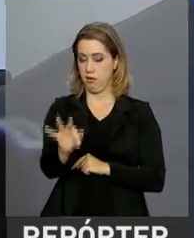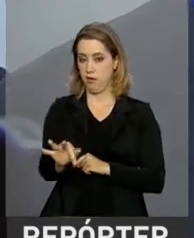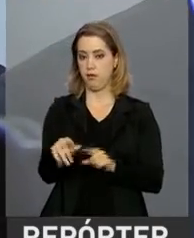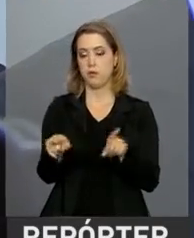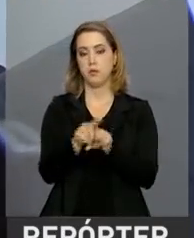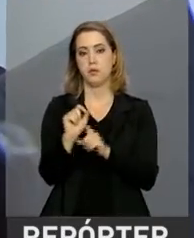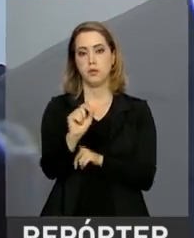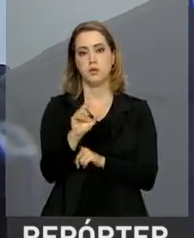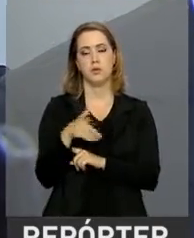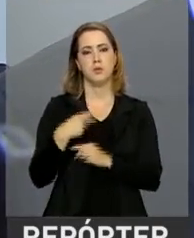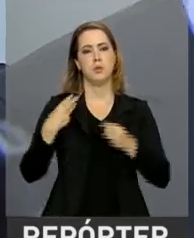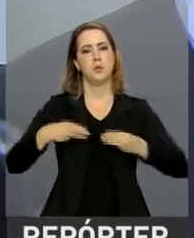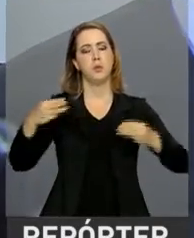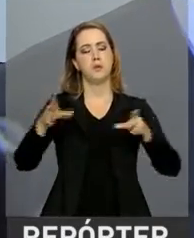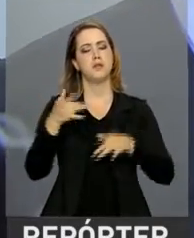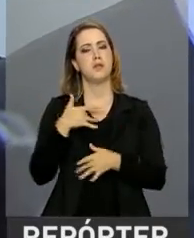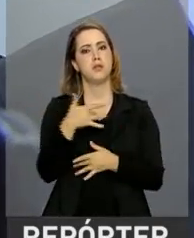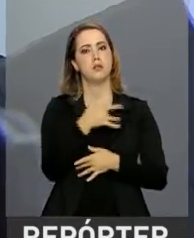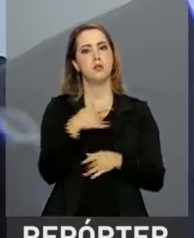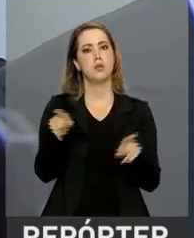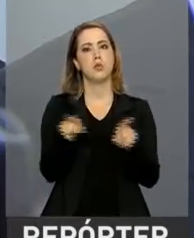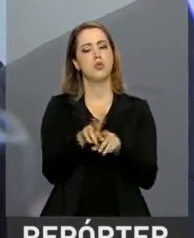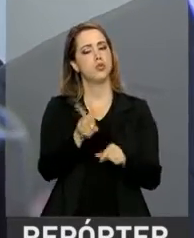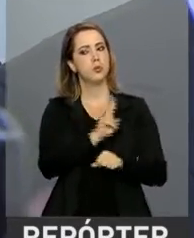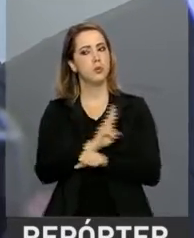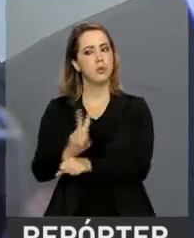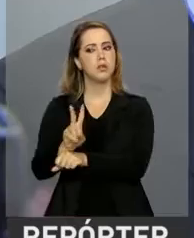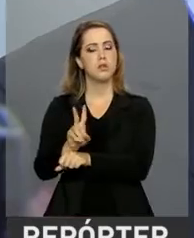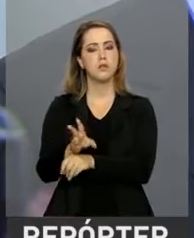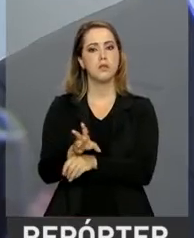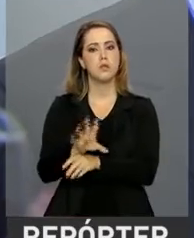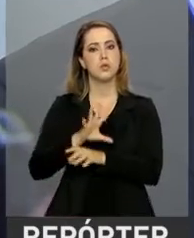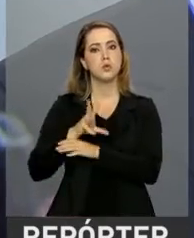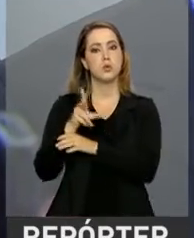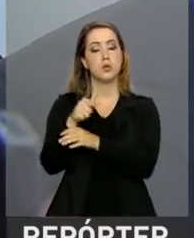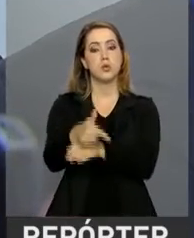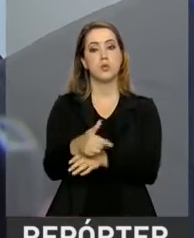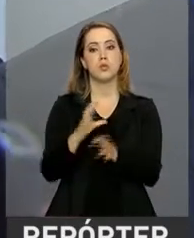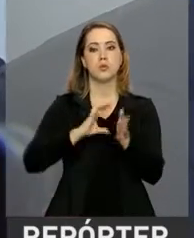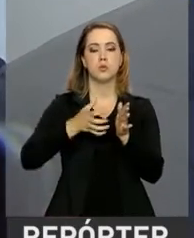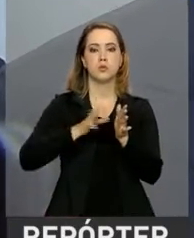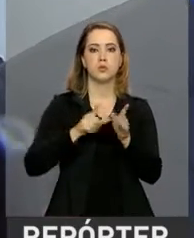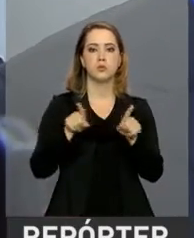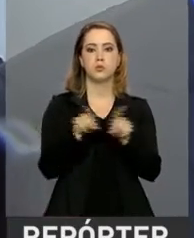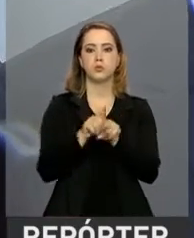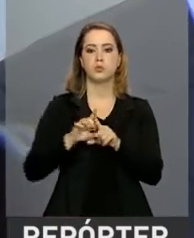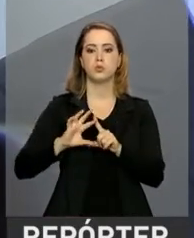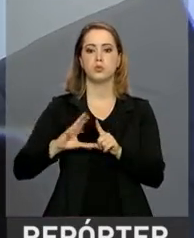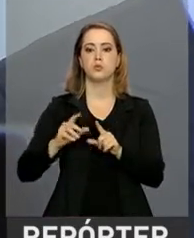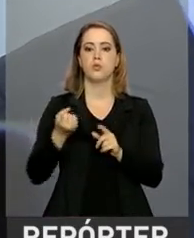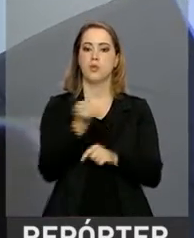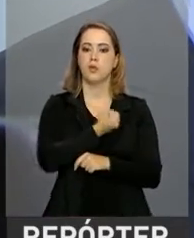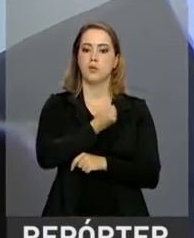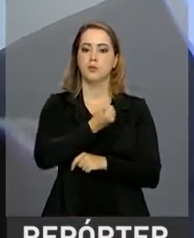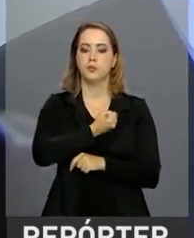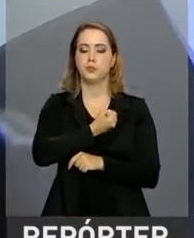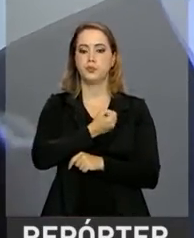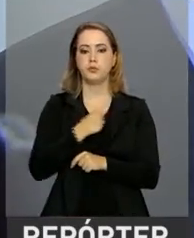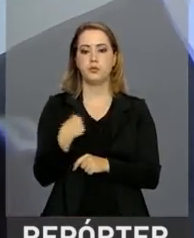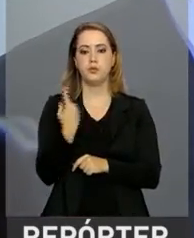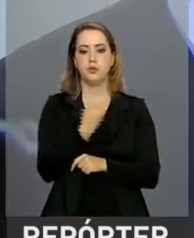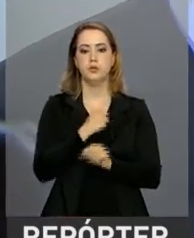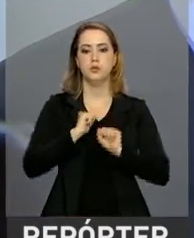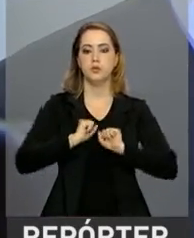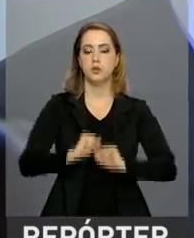é da saúde o ministério da defesa para que com todos esses dados que nos foram passados todos os dados numéricos e nós